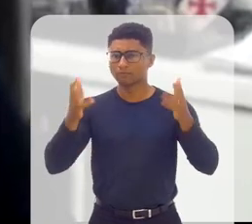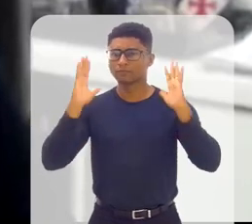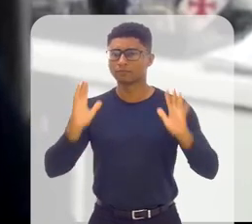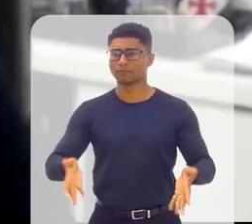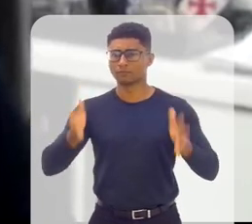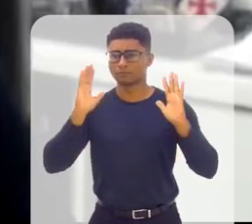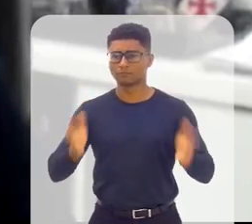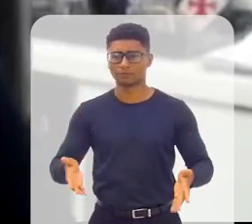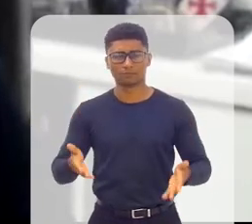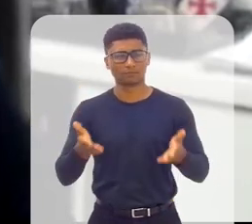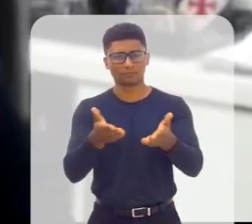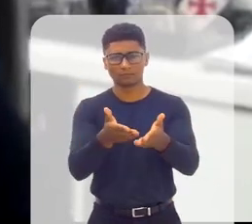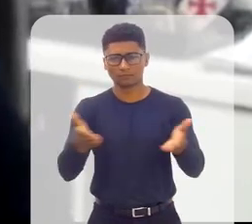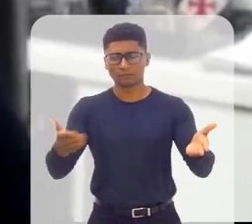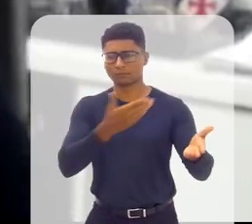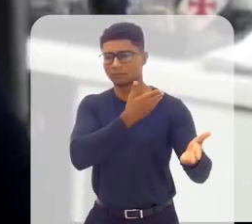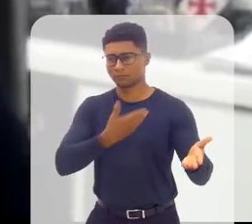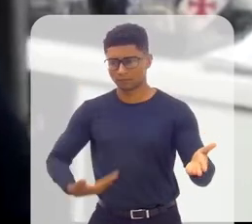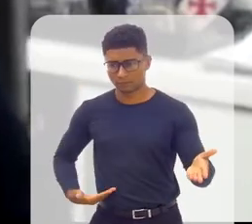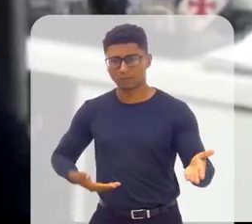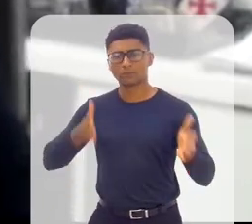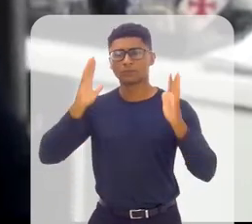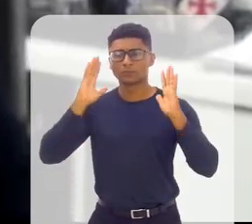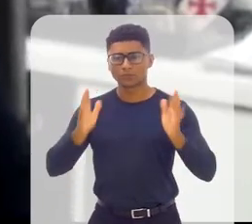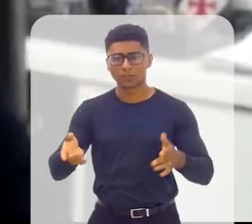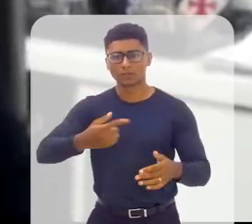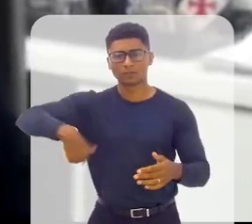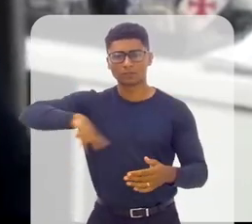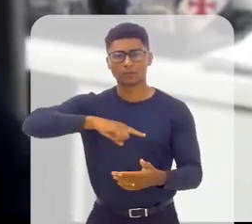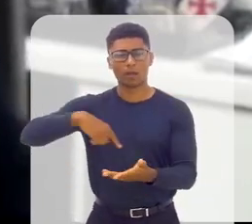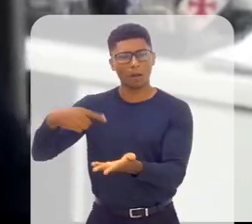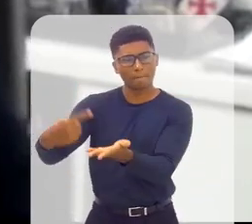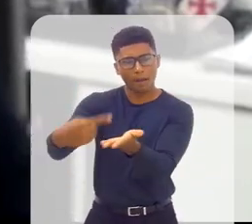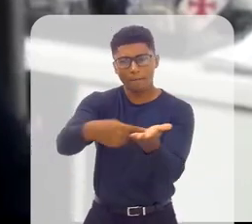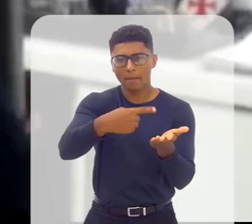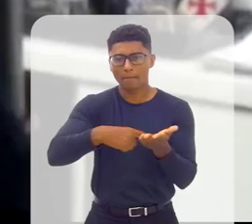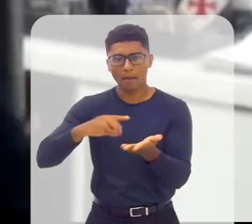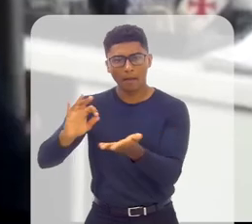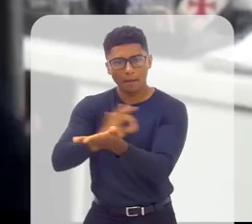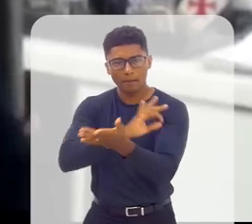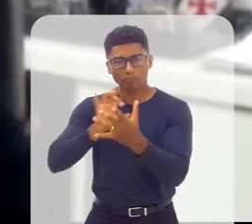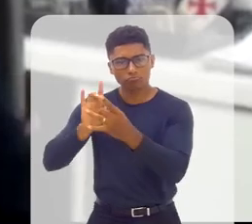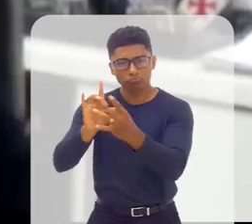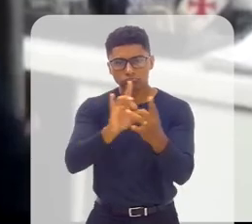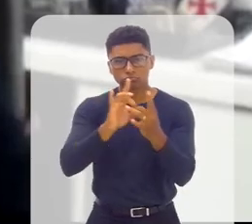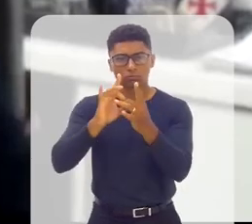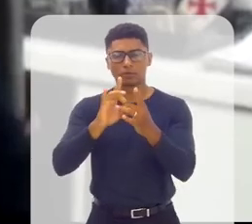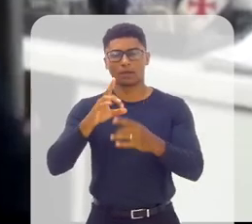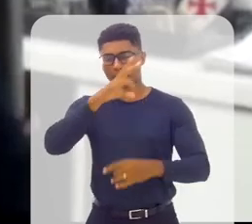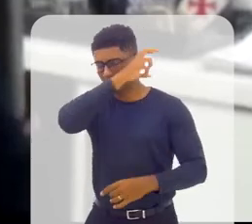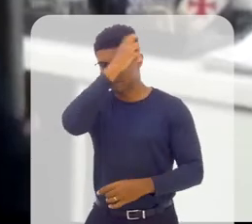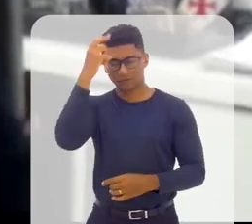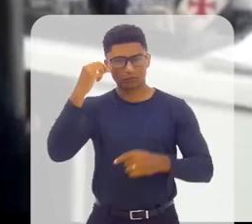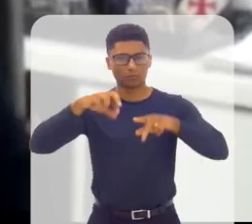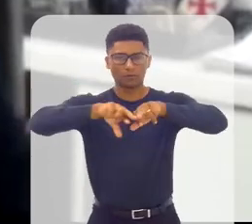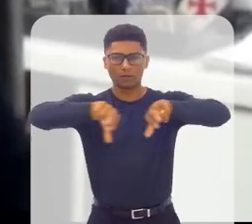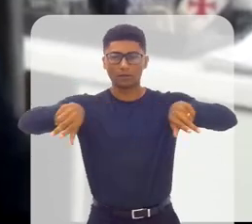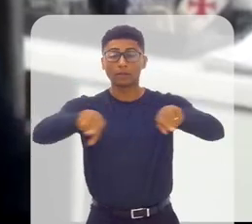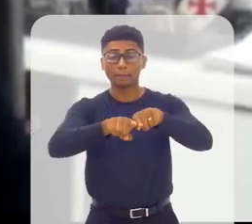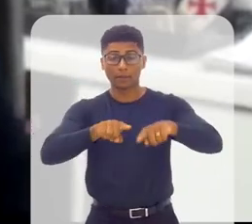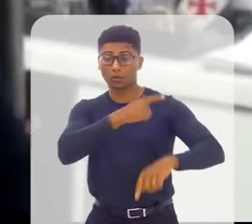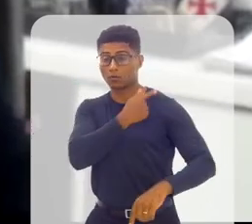órgãos públicos, a gente já tem firmado convênios com diversas prefeituras, inclusive o governo do estado também.